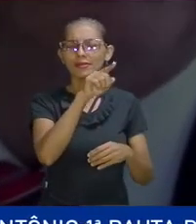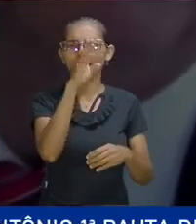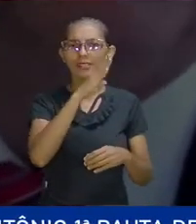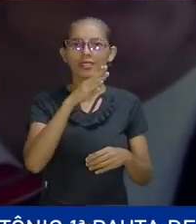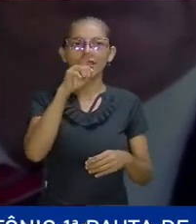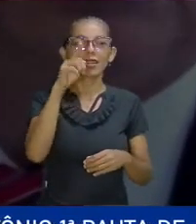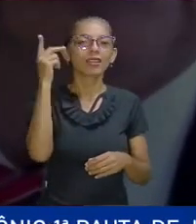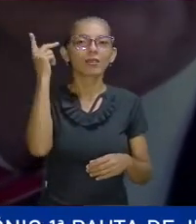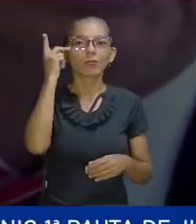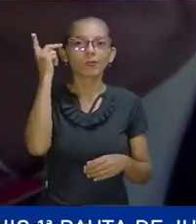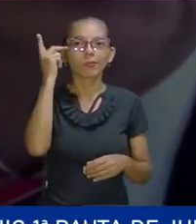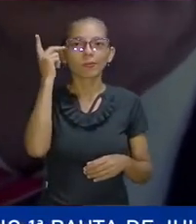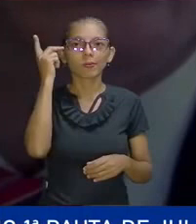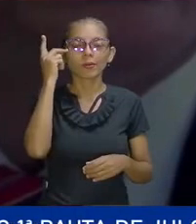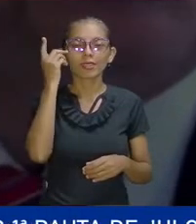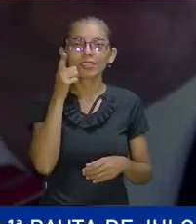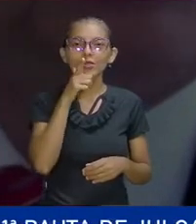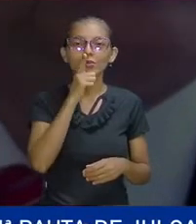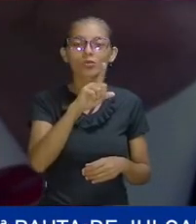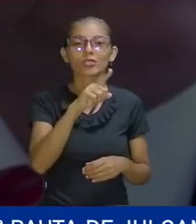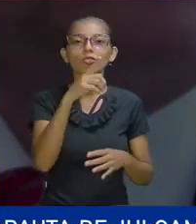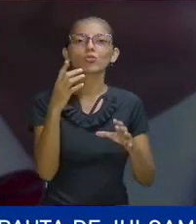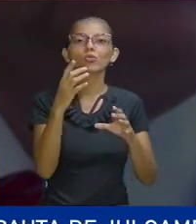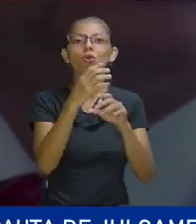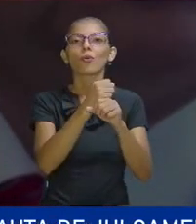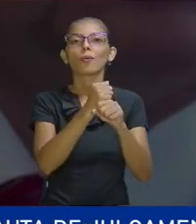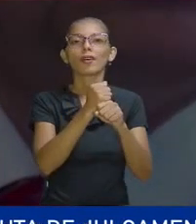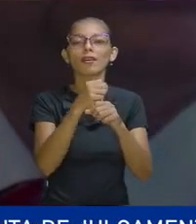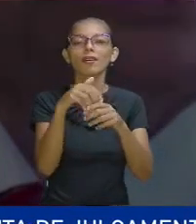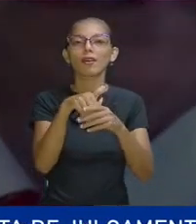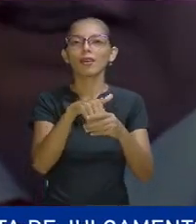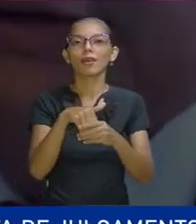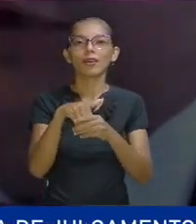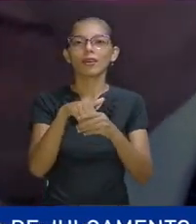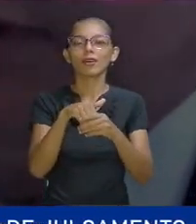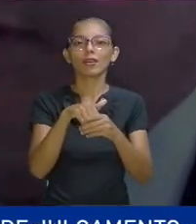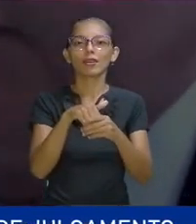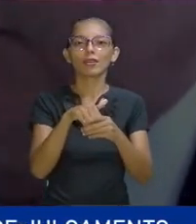São Paulo, obteve no município de São Paulo